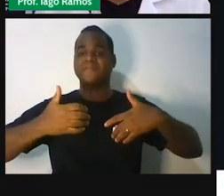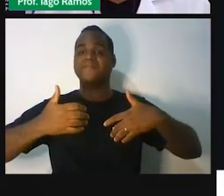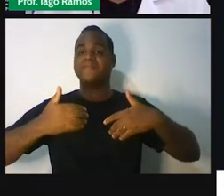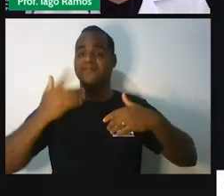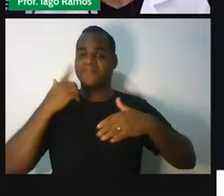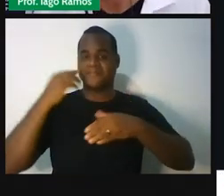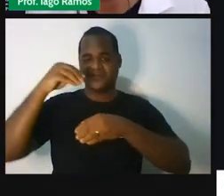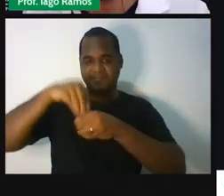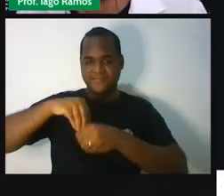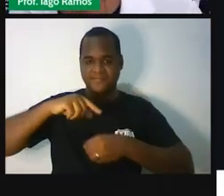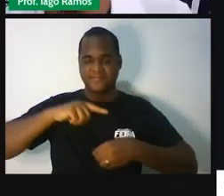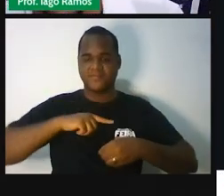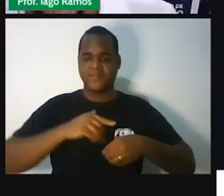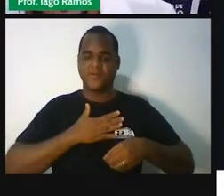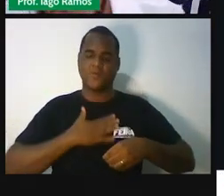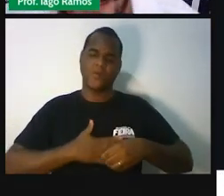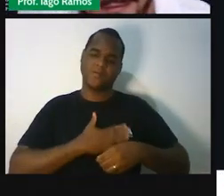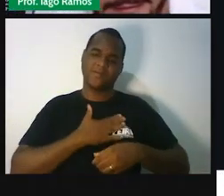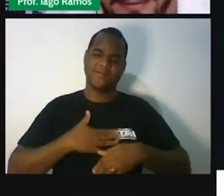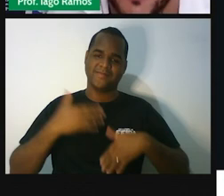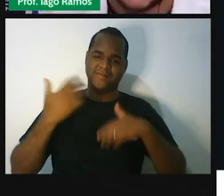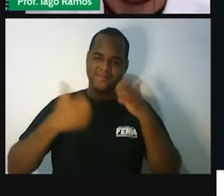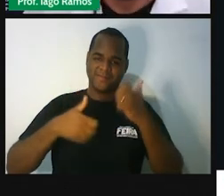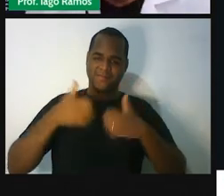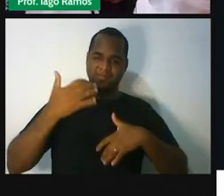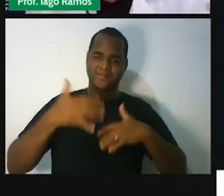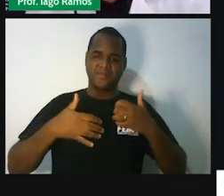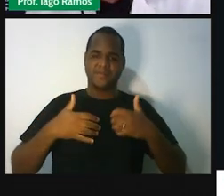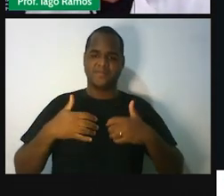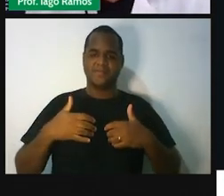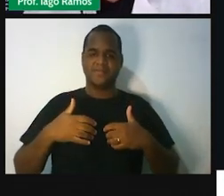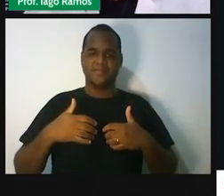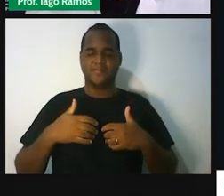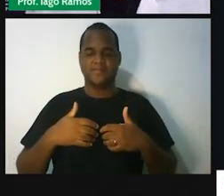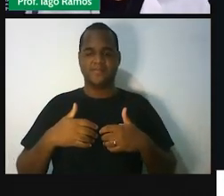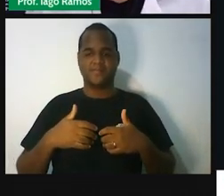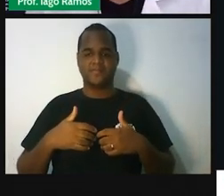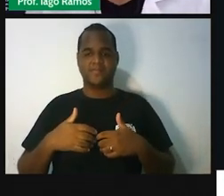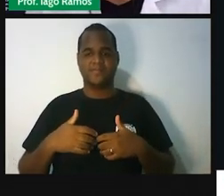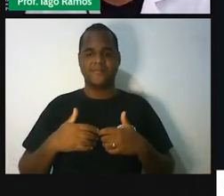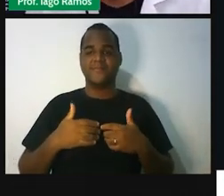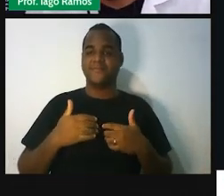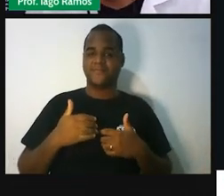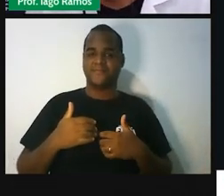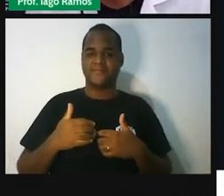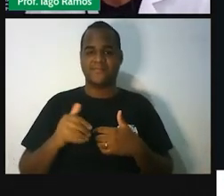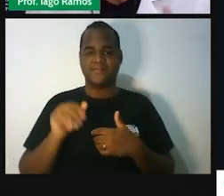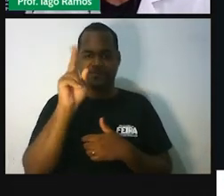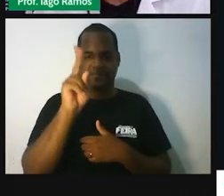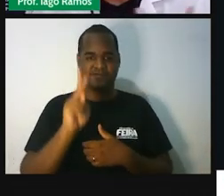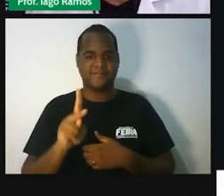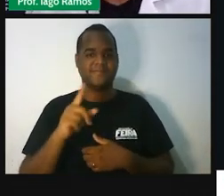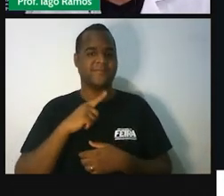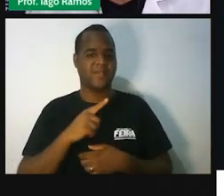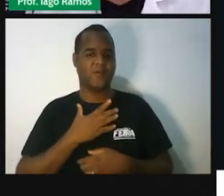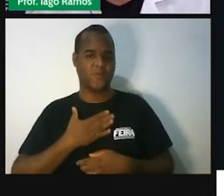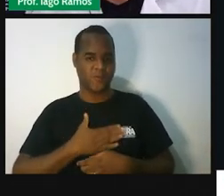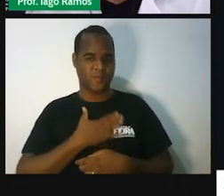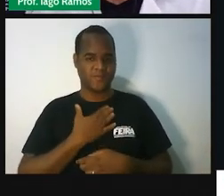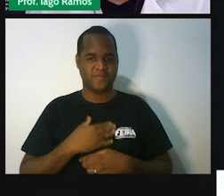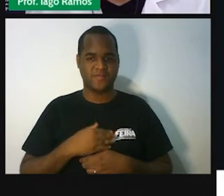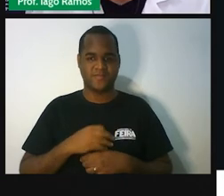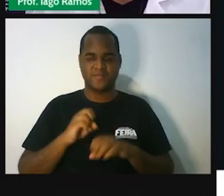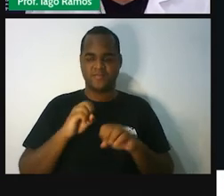né? Eu gostaria de saber. Né? Na verdade, você vai responder para você mesmo, para você mesma. Você gostou dessa